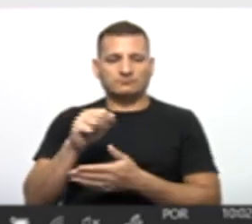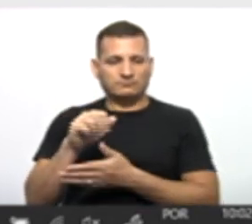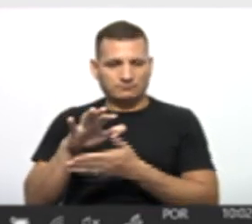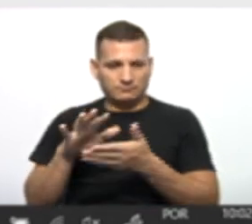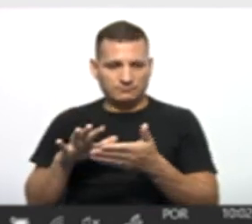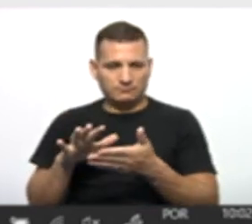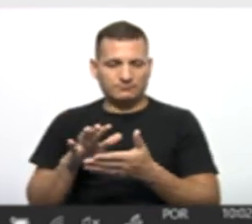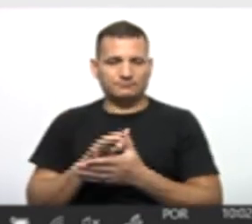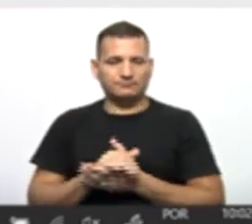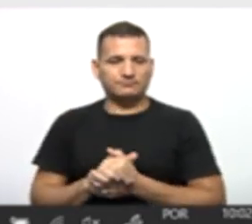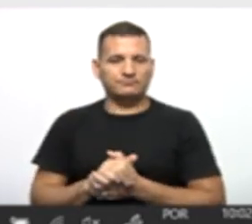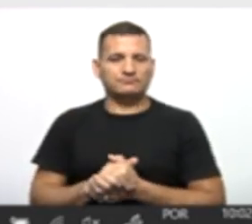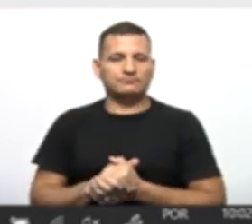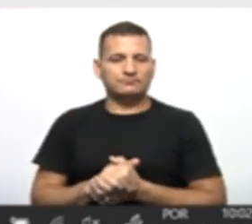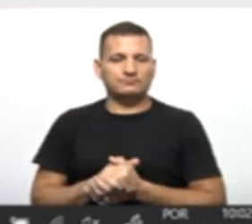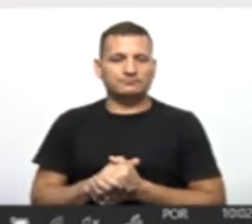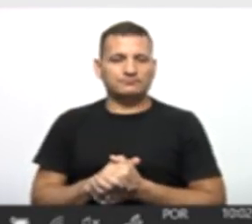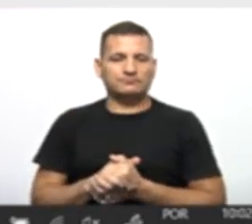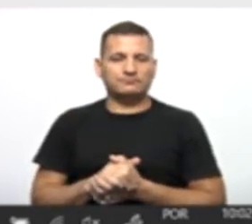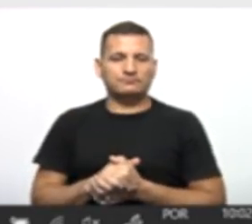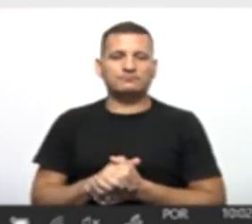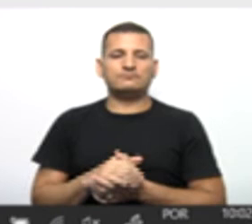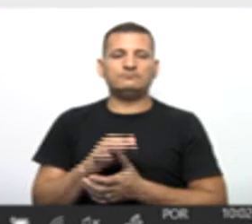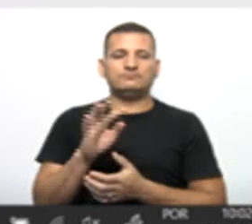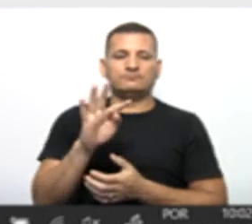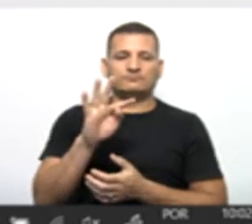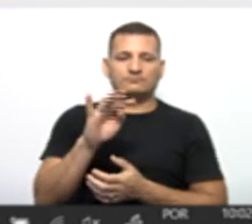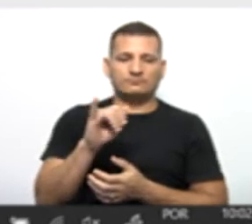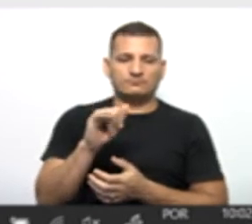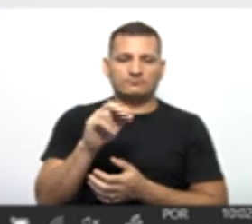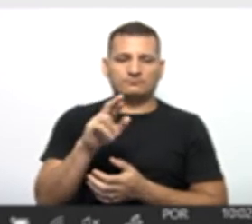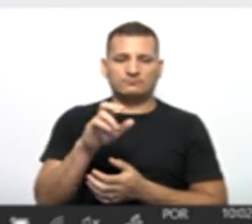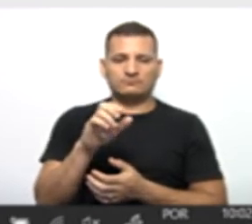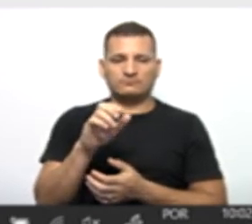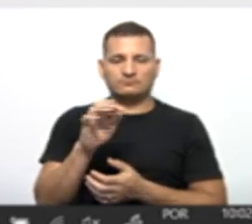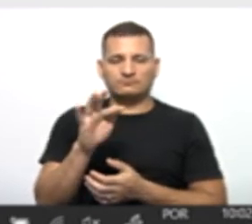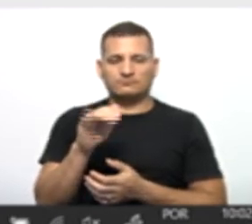chamada tarefas. Temos aqui o ID tarefa inteiro,